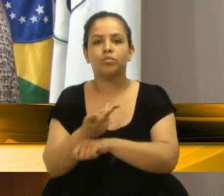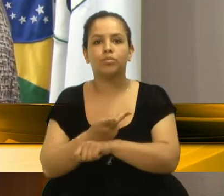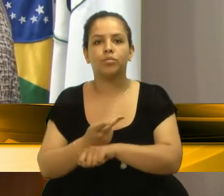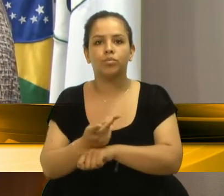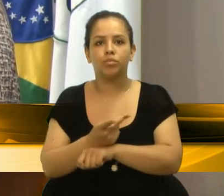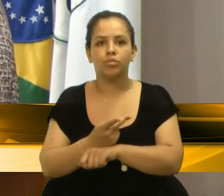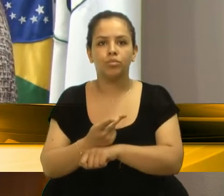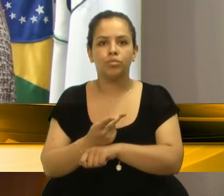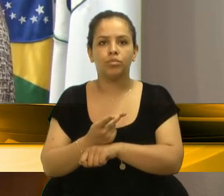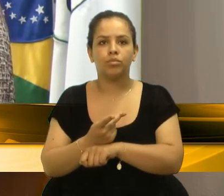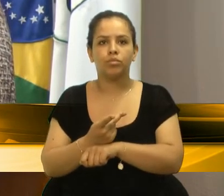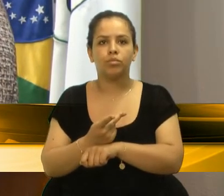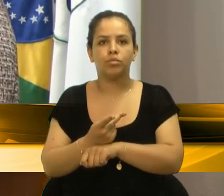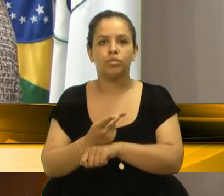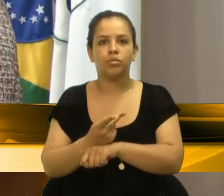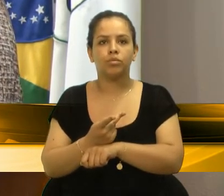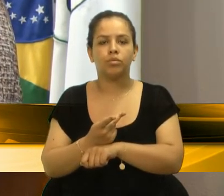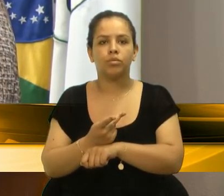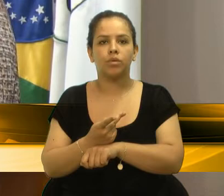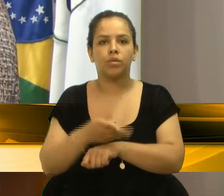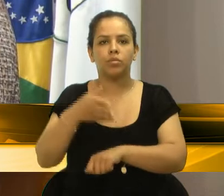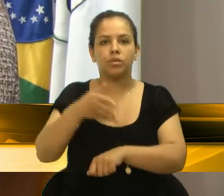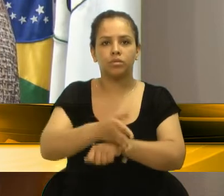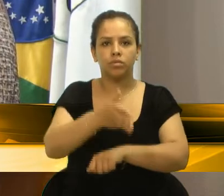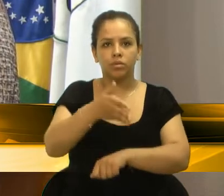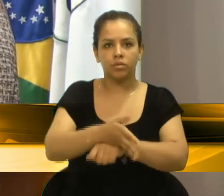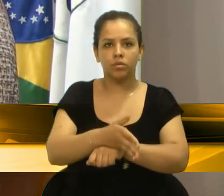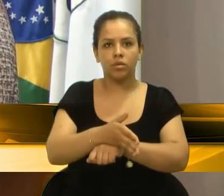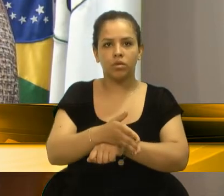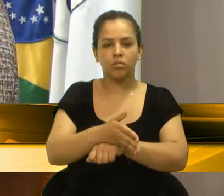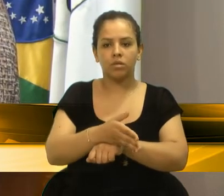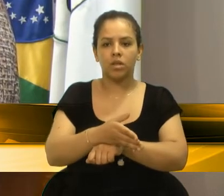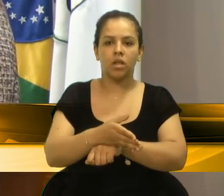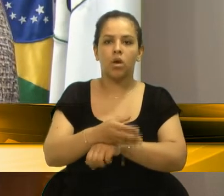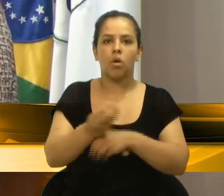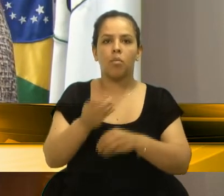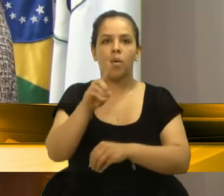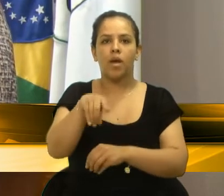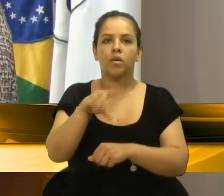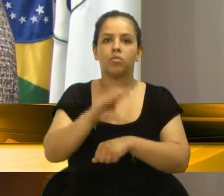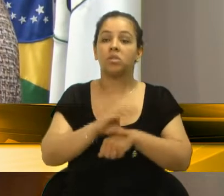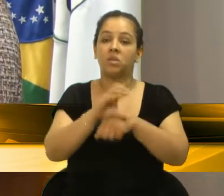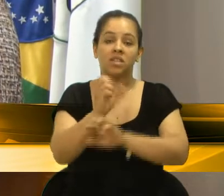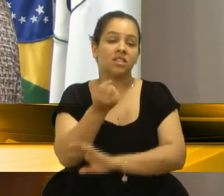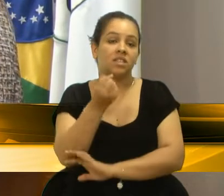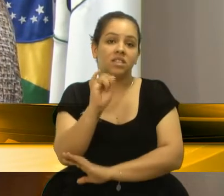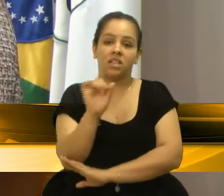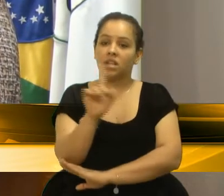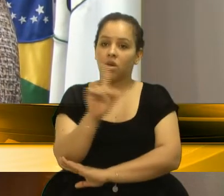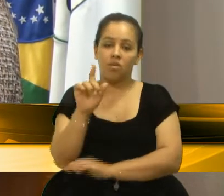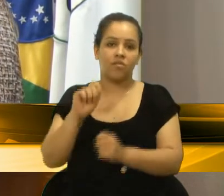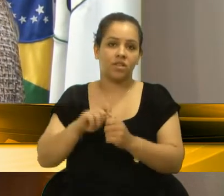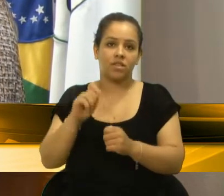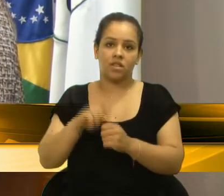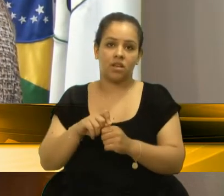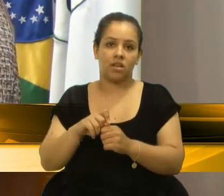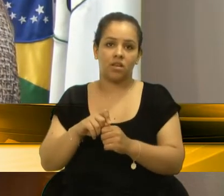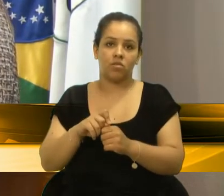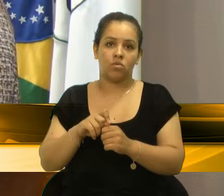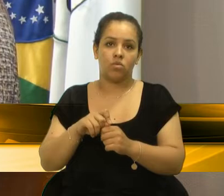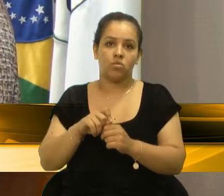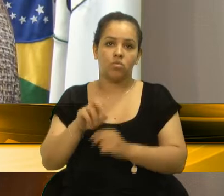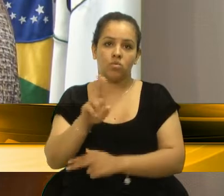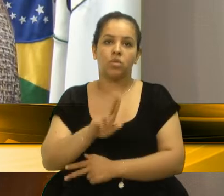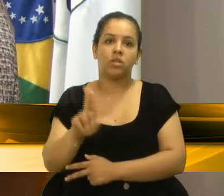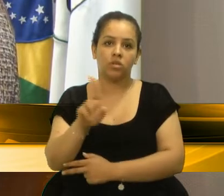a garantia da sua participação enquanto conselho. E, se não o fez, via judiciário, e nem tampouco